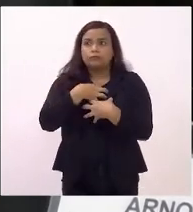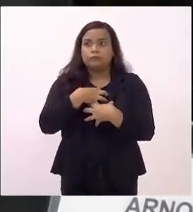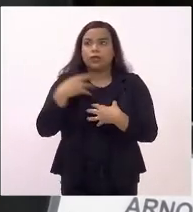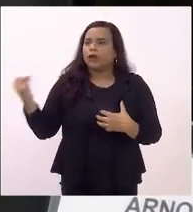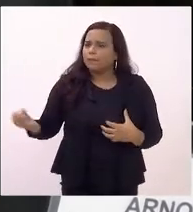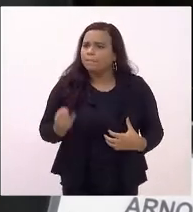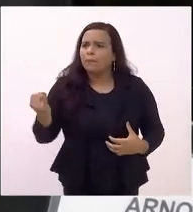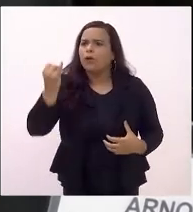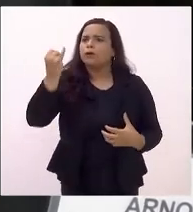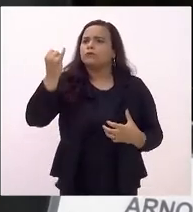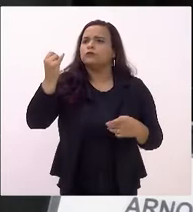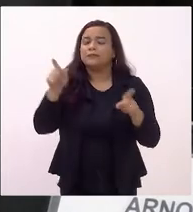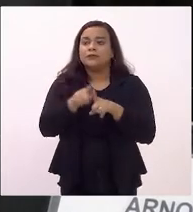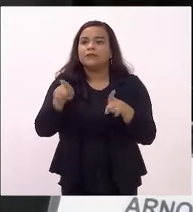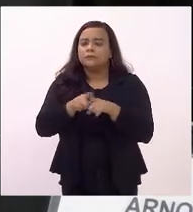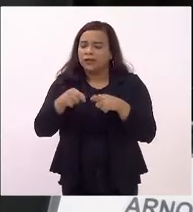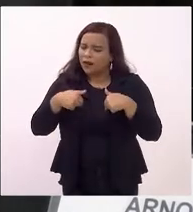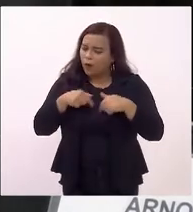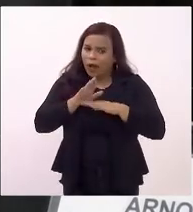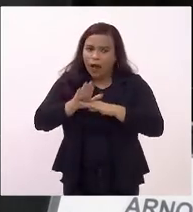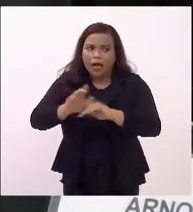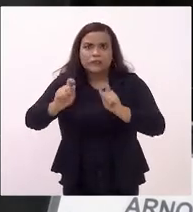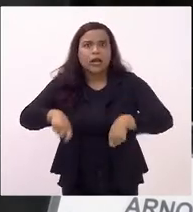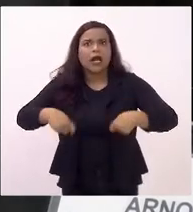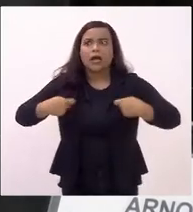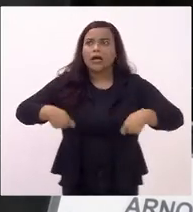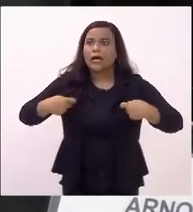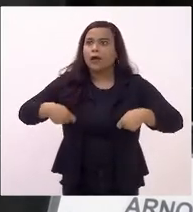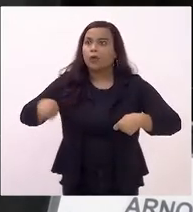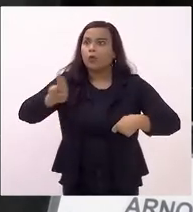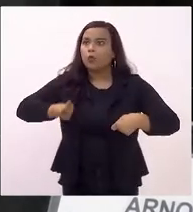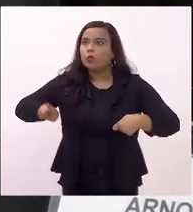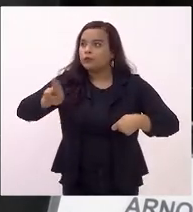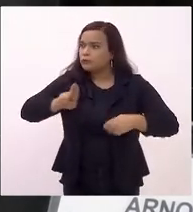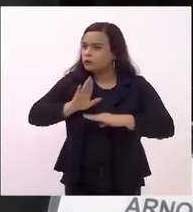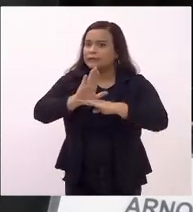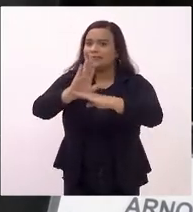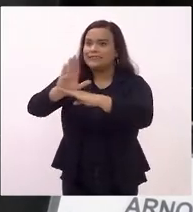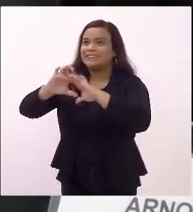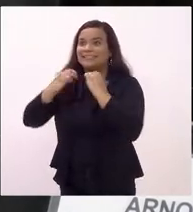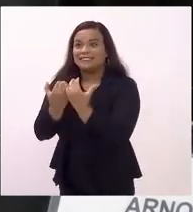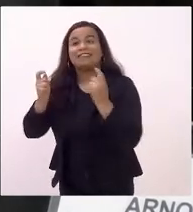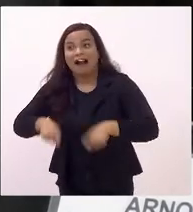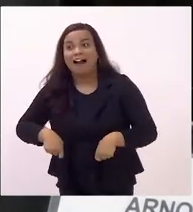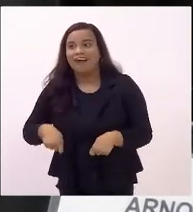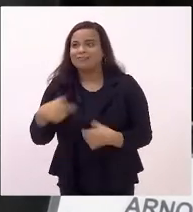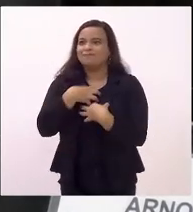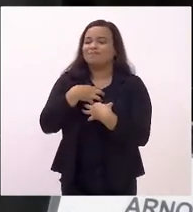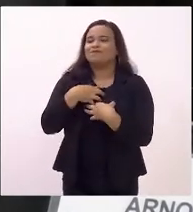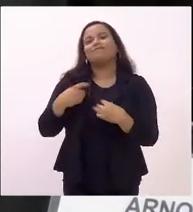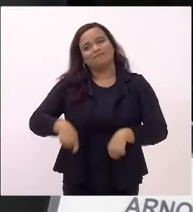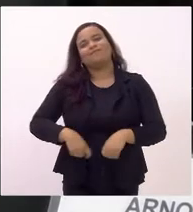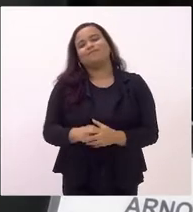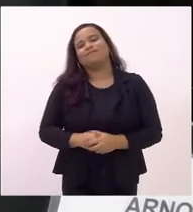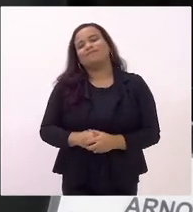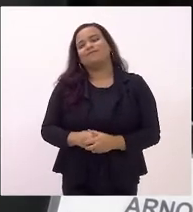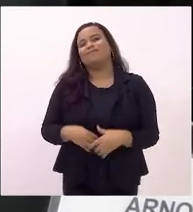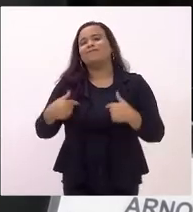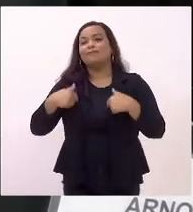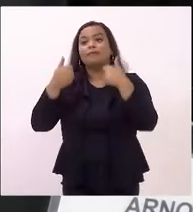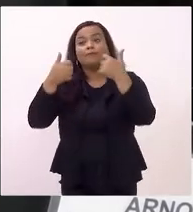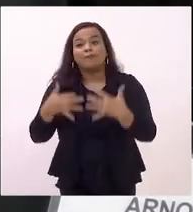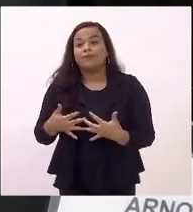necessário e, mais do que tudo, útil à nossa comunidade. Eu quero dizer ao Ivanir